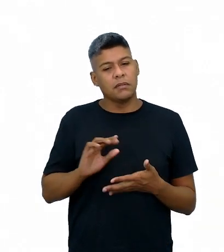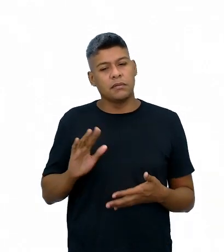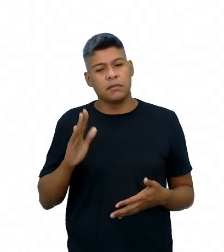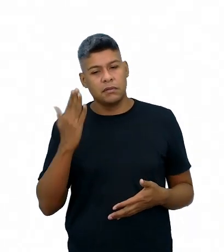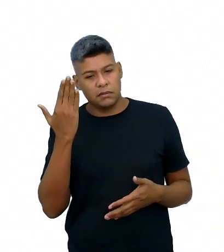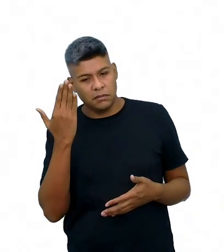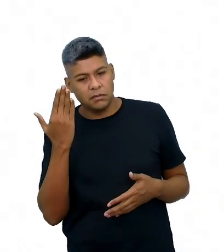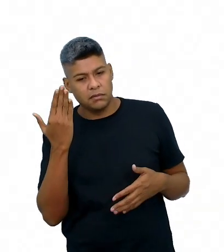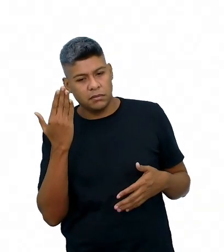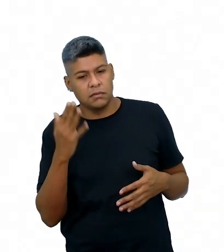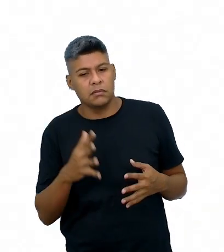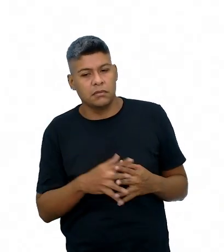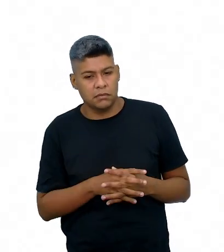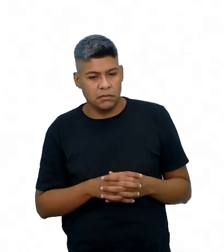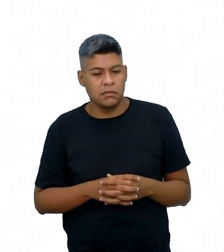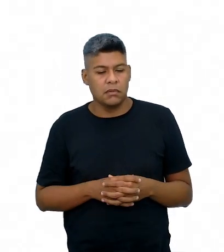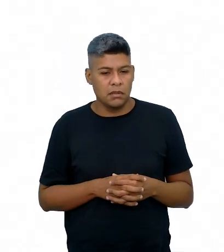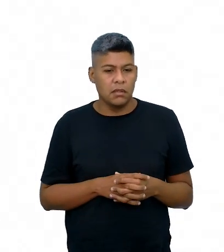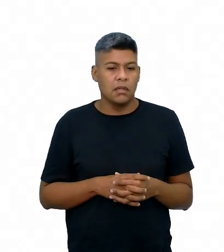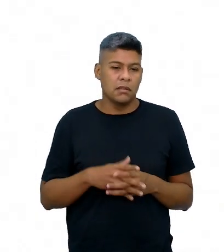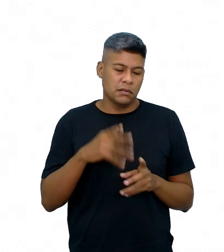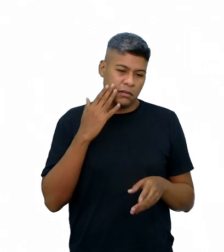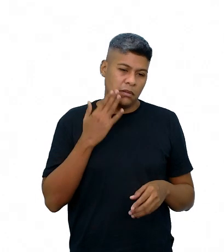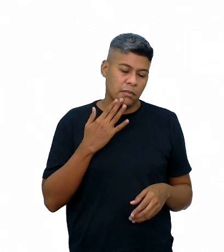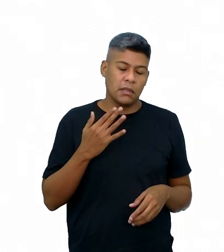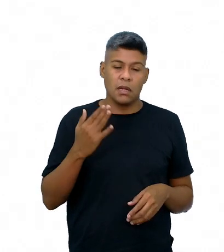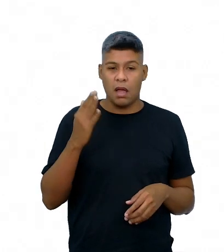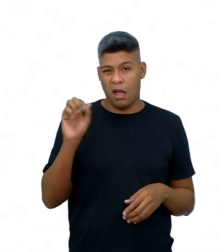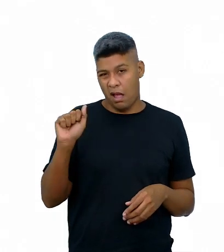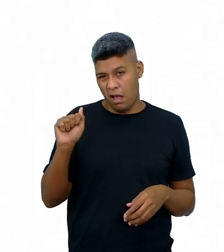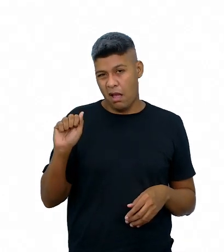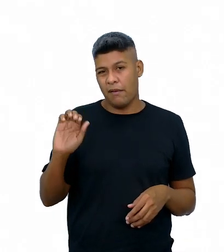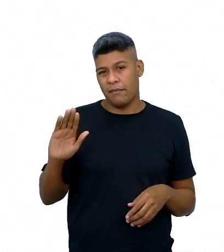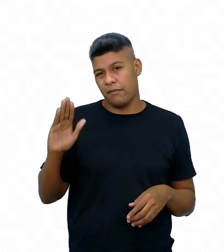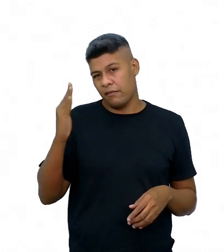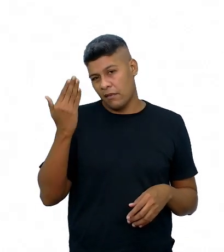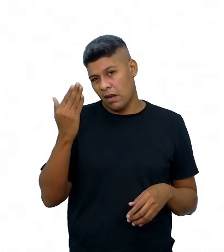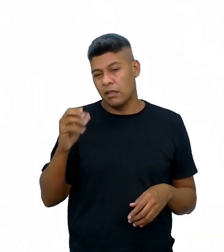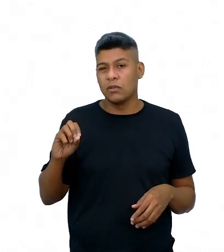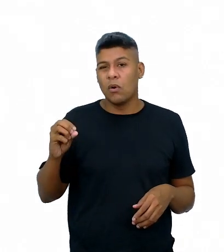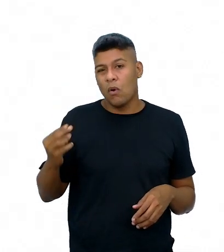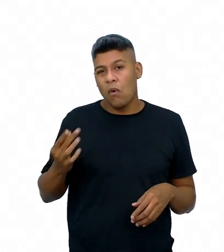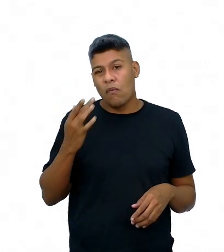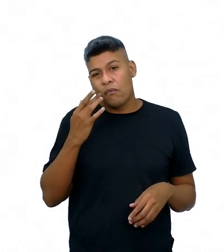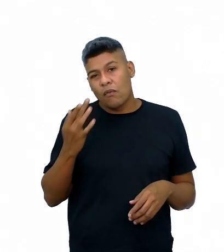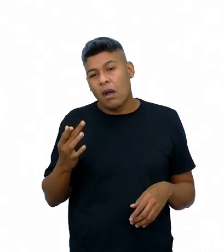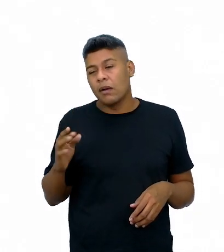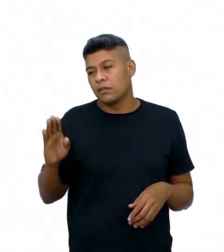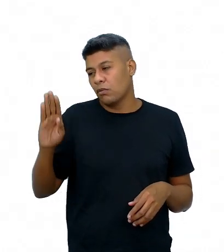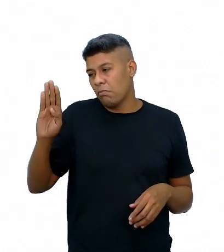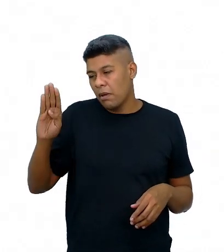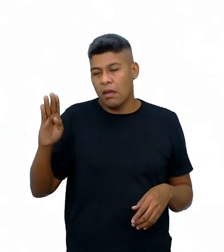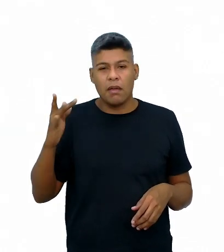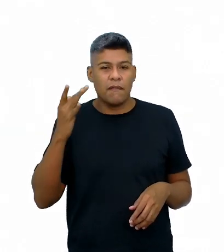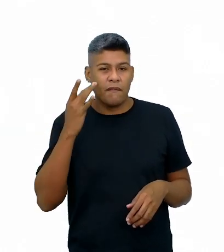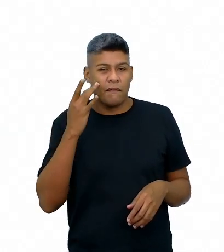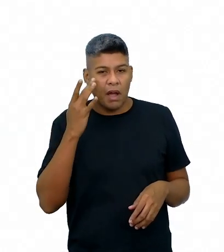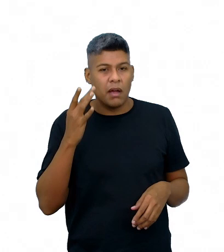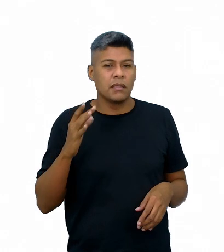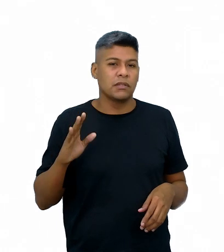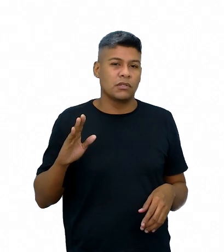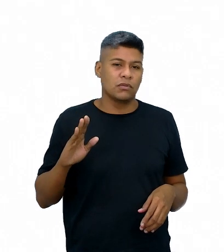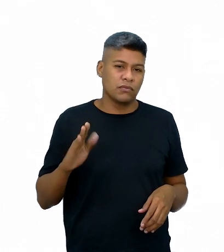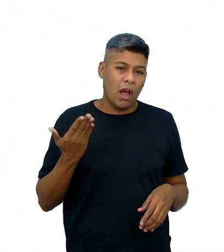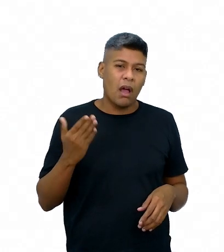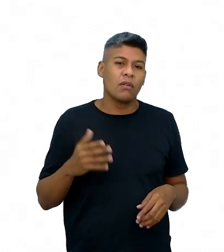fácil a gente descobrir que a notícia A é falsa? Ou é mais fácil descobrir que a notícia B é falsa?